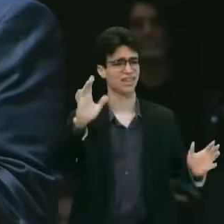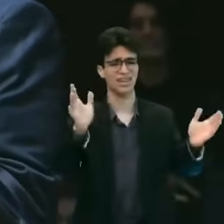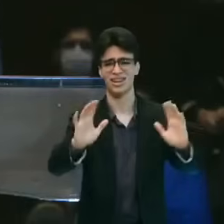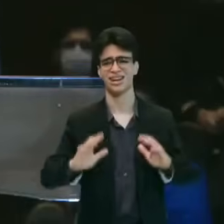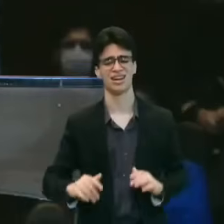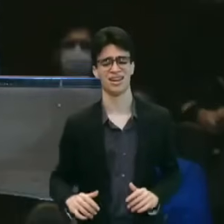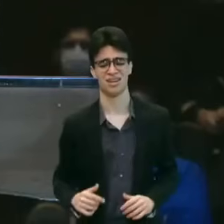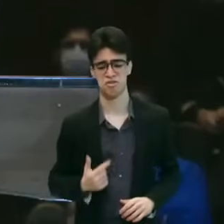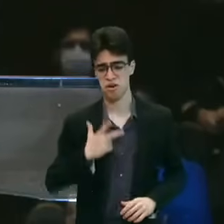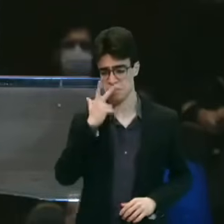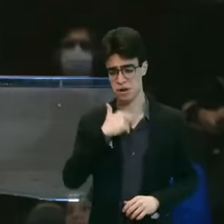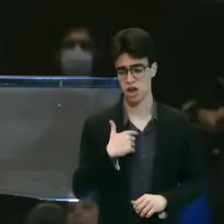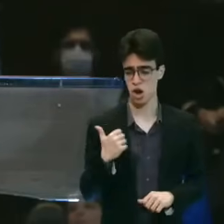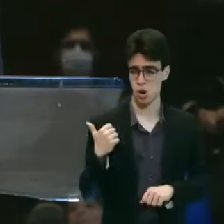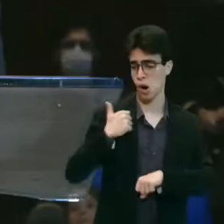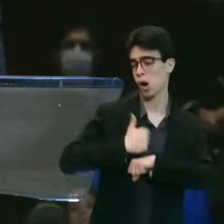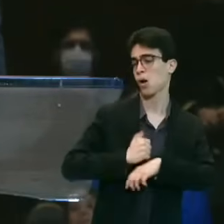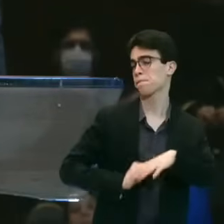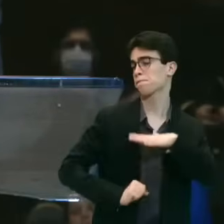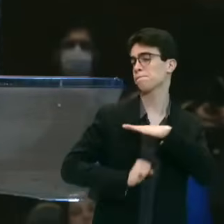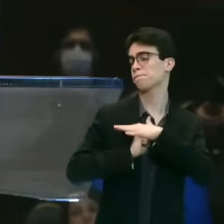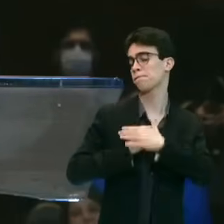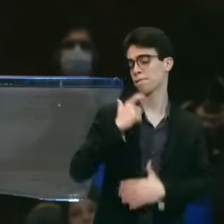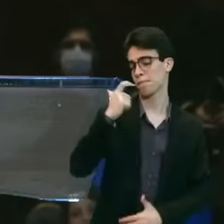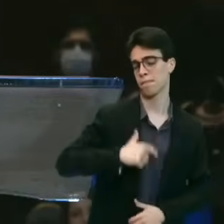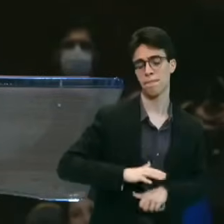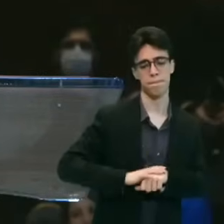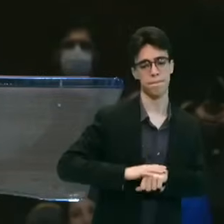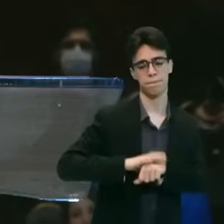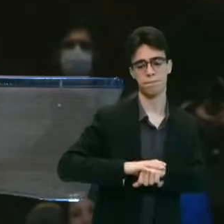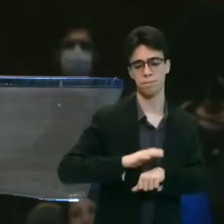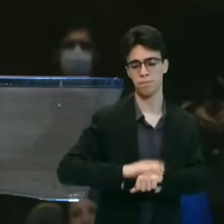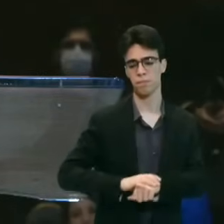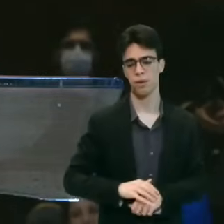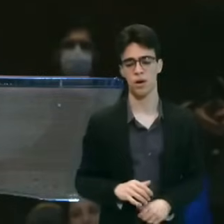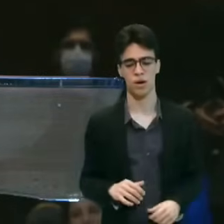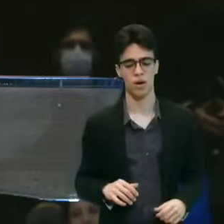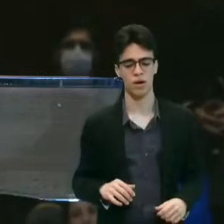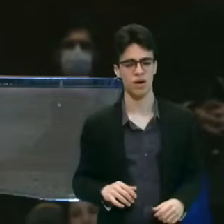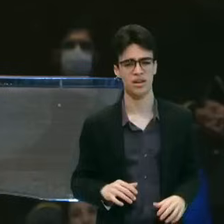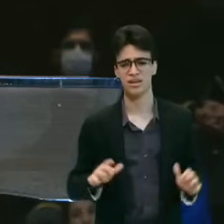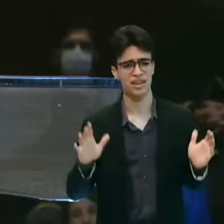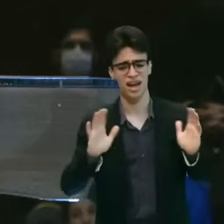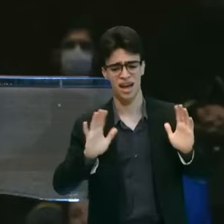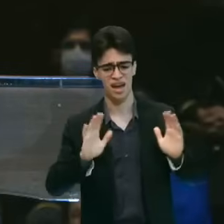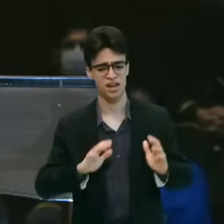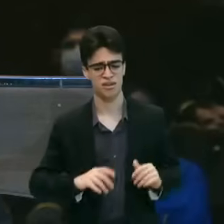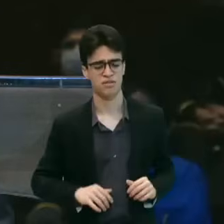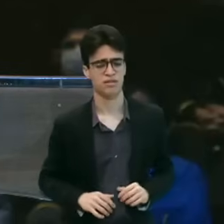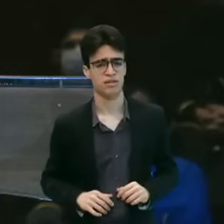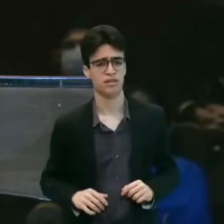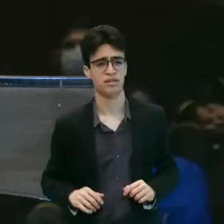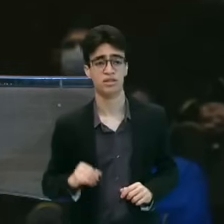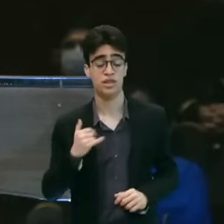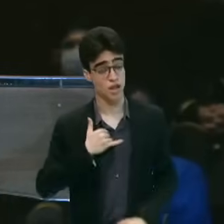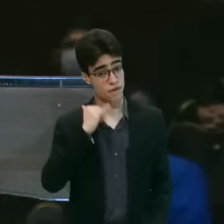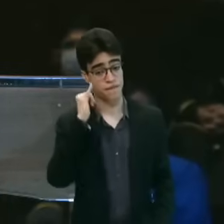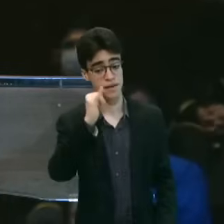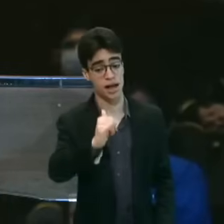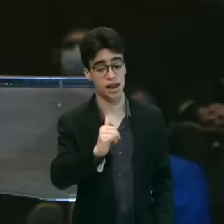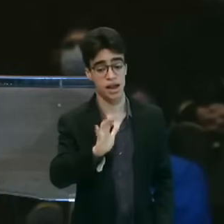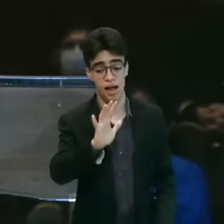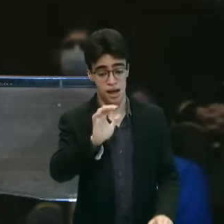nossa autossuficiência, a nossa independência extremada. E aí eu diria assim para